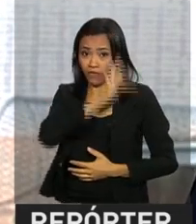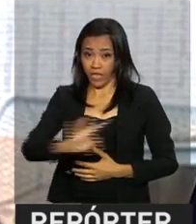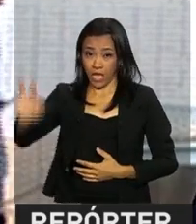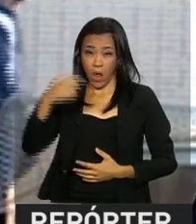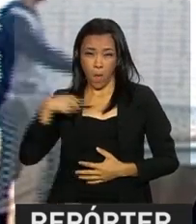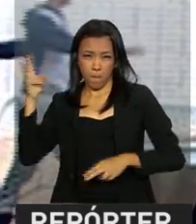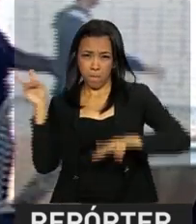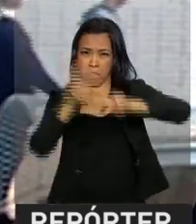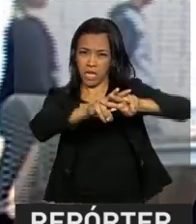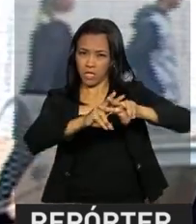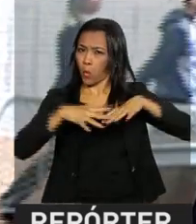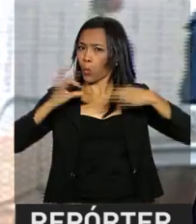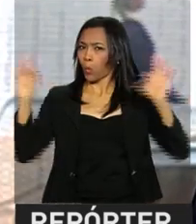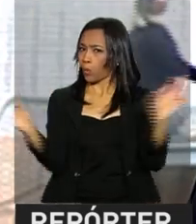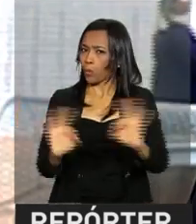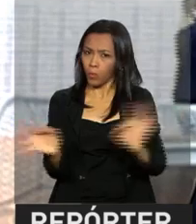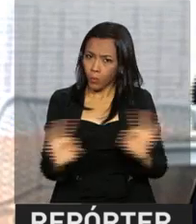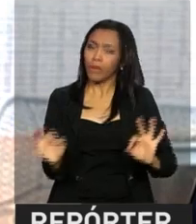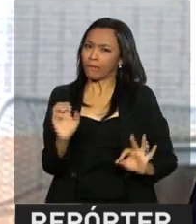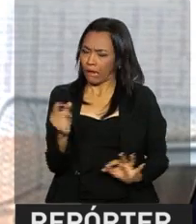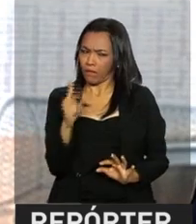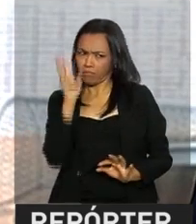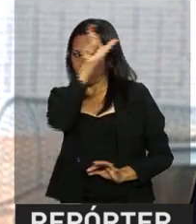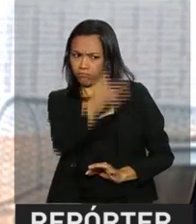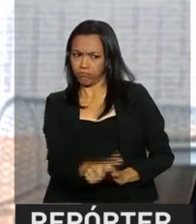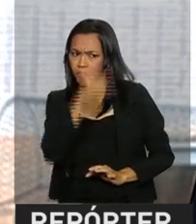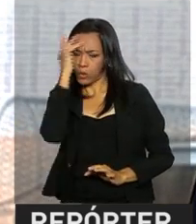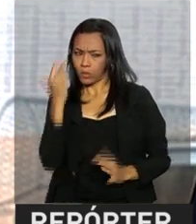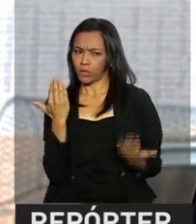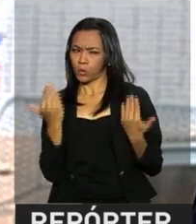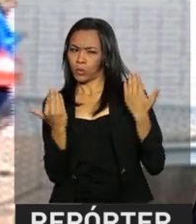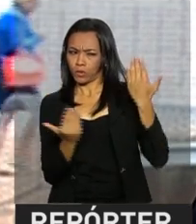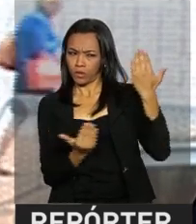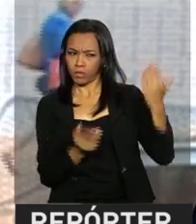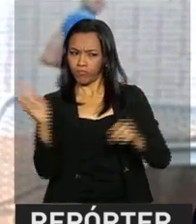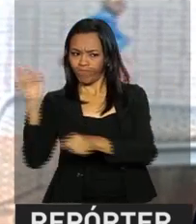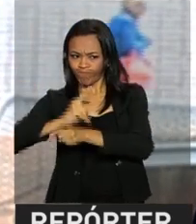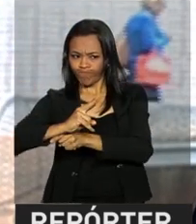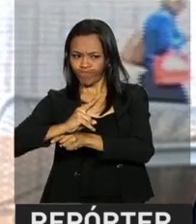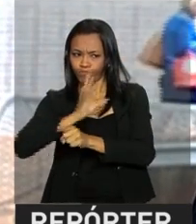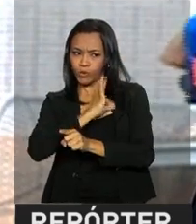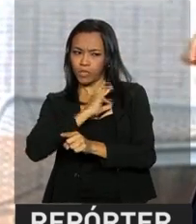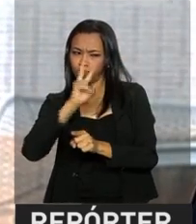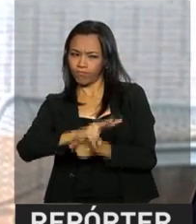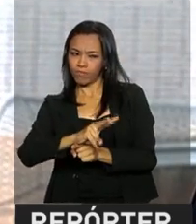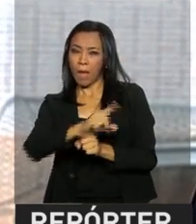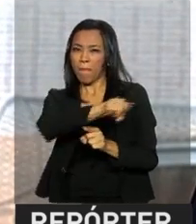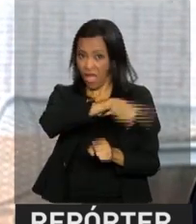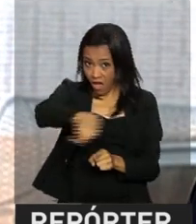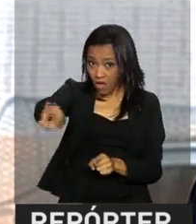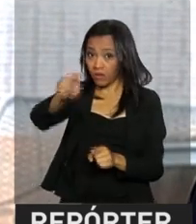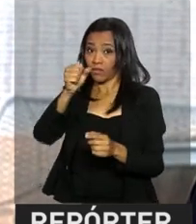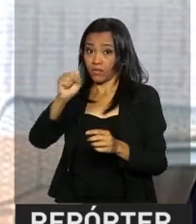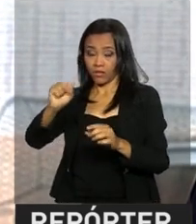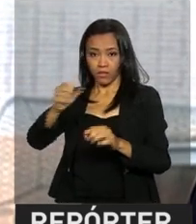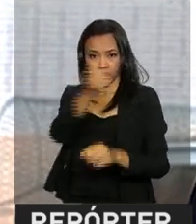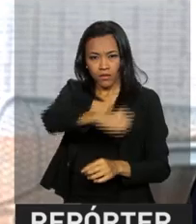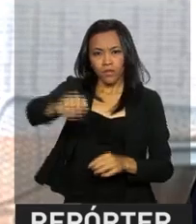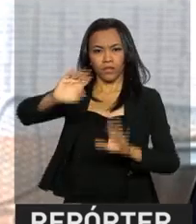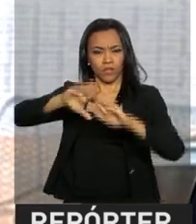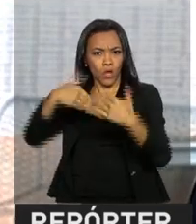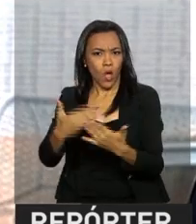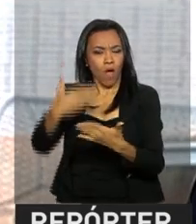nesse final de semana, embora houvesse, sim, candidatos suspeitos sendo monitorados, mas nenhum deles compareceu às salas de aula para a